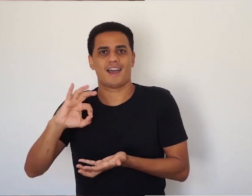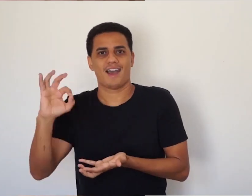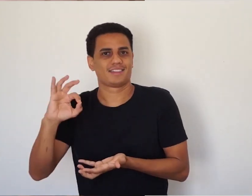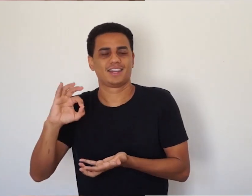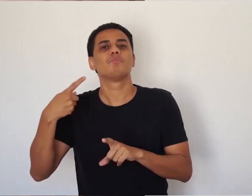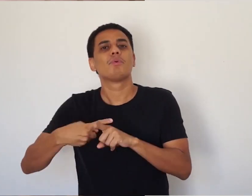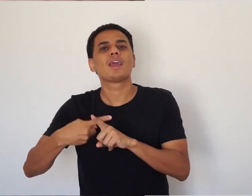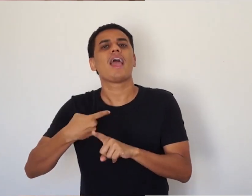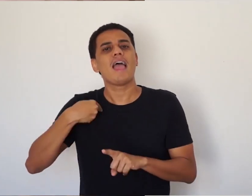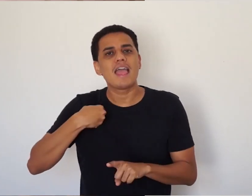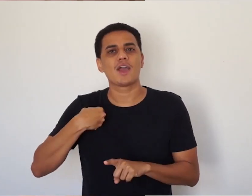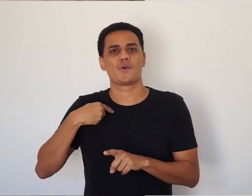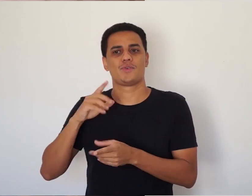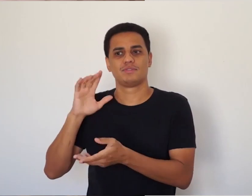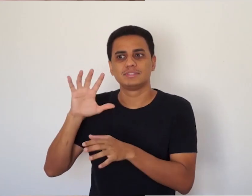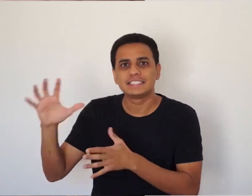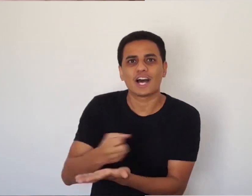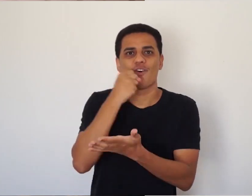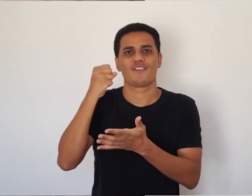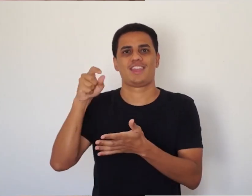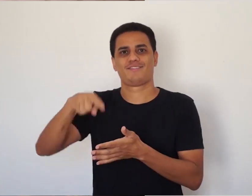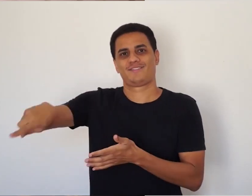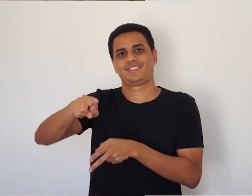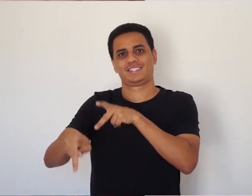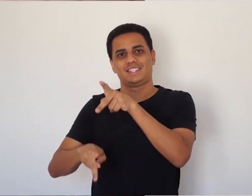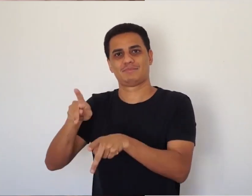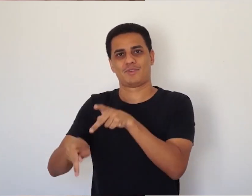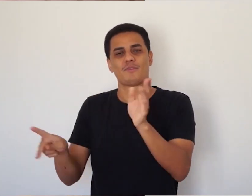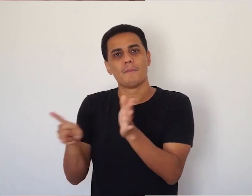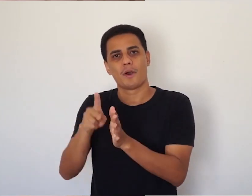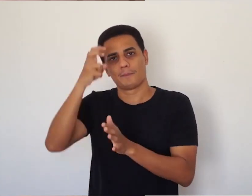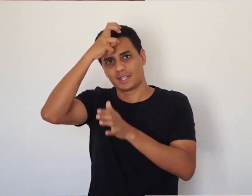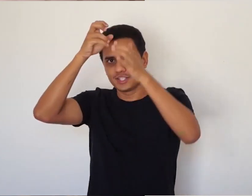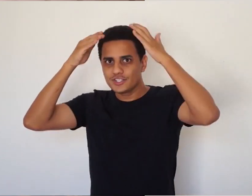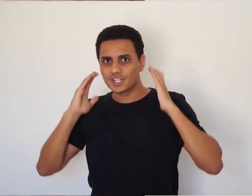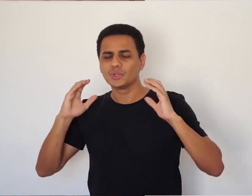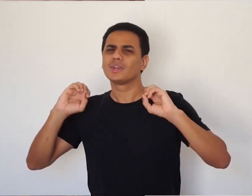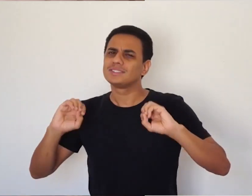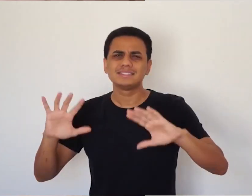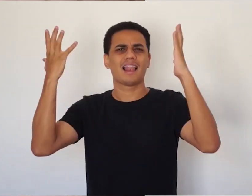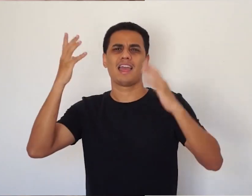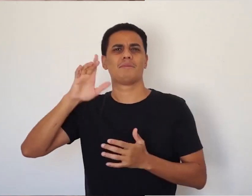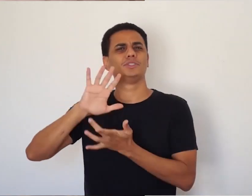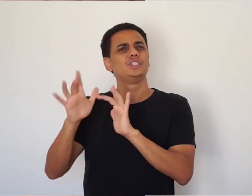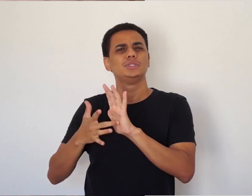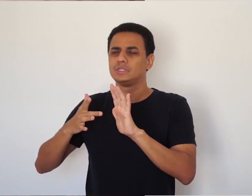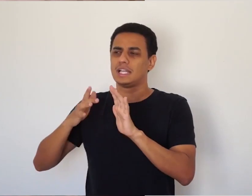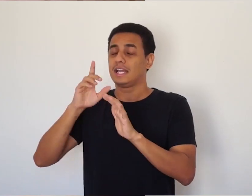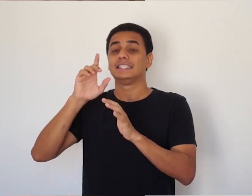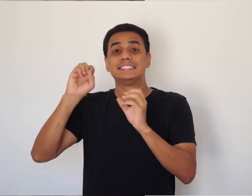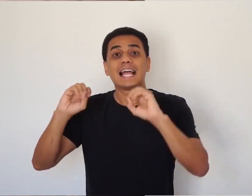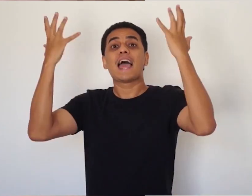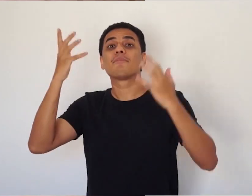tirei os exércitos de vocês do Egito. Celebrem esse dia como decreto perpétuo por todas